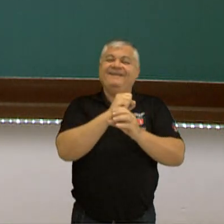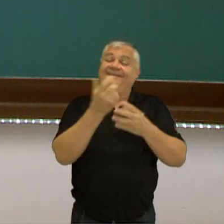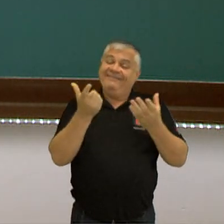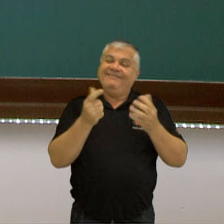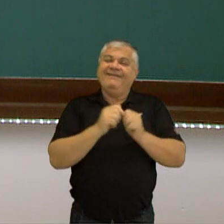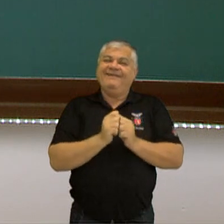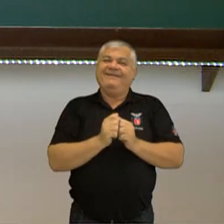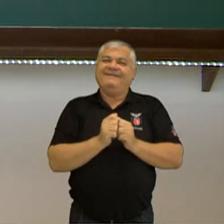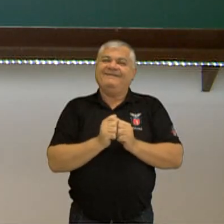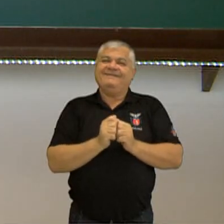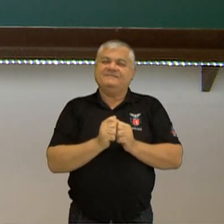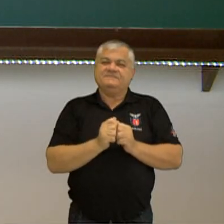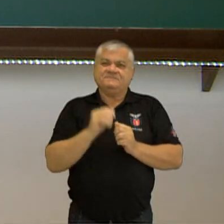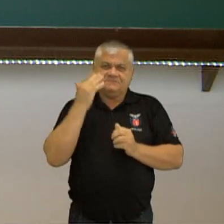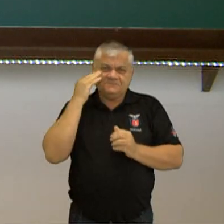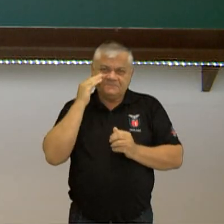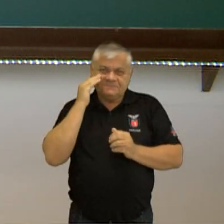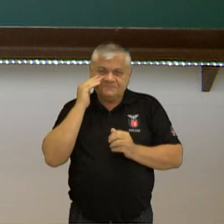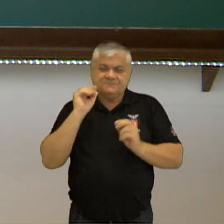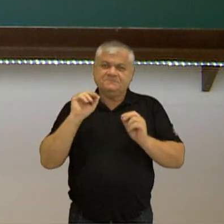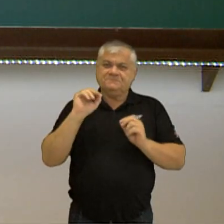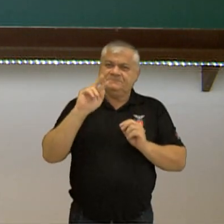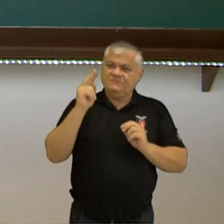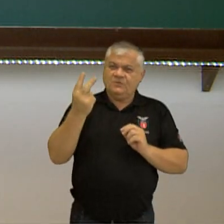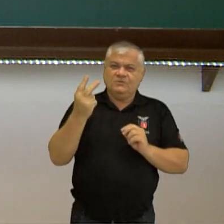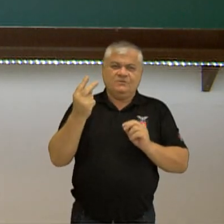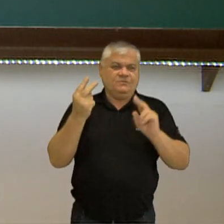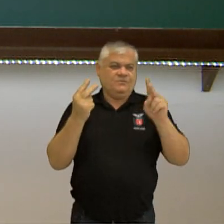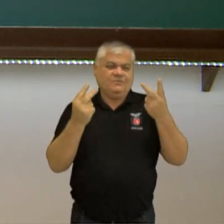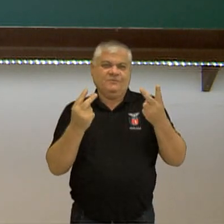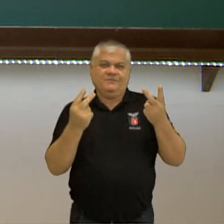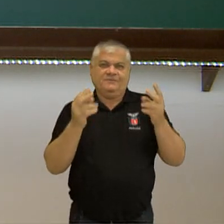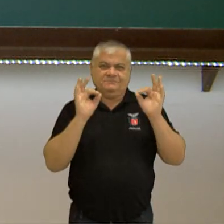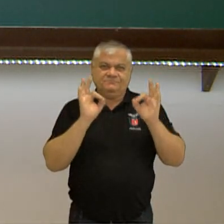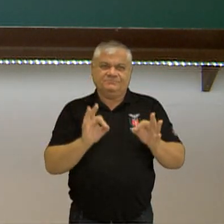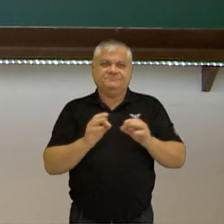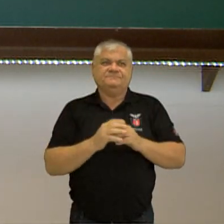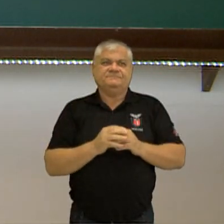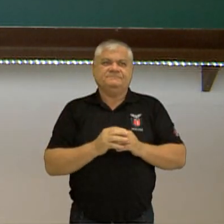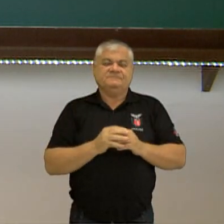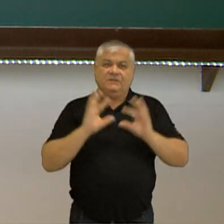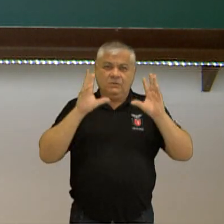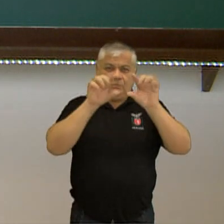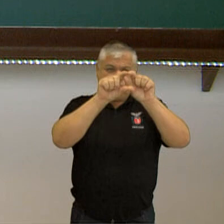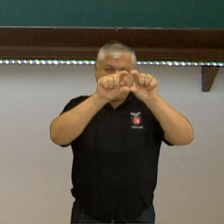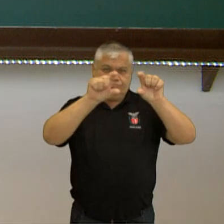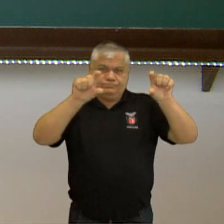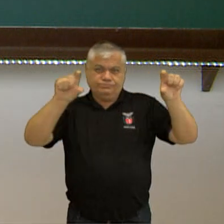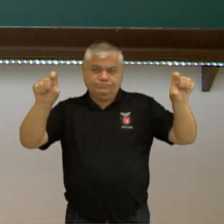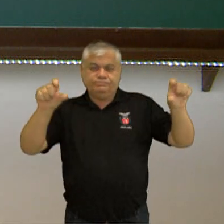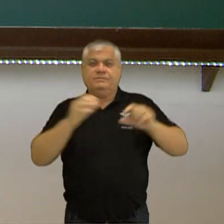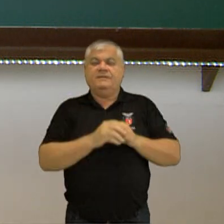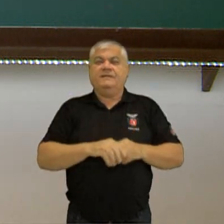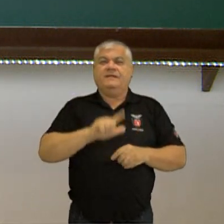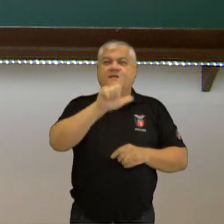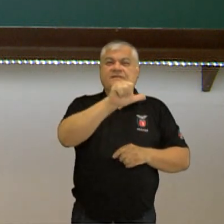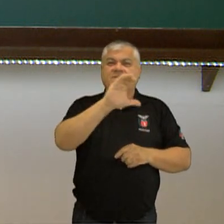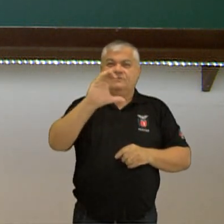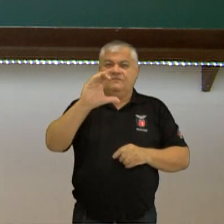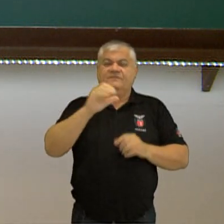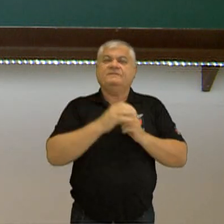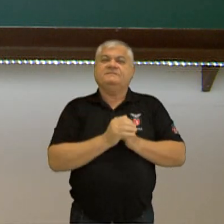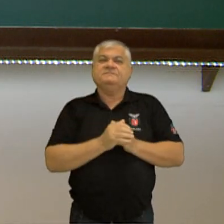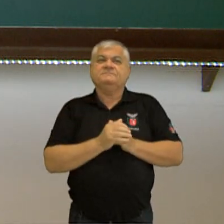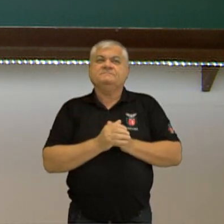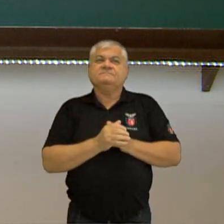passa a ter um elétron a mais, formando 2, tornando ele estável. Tudo isso aqui por ligação covalente, como